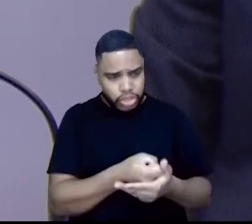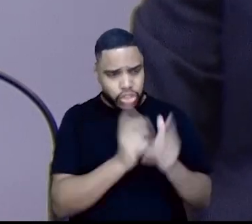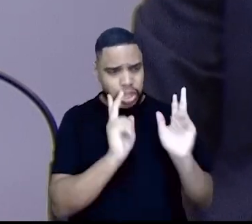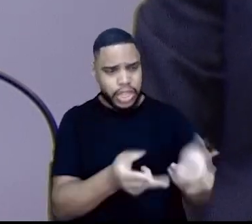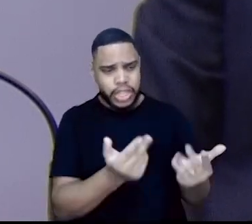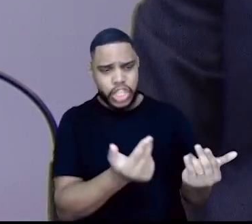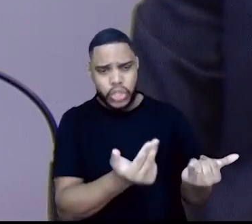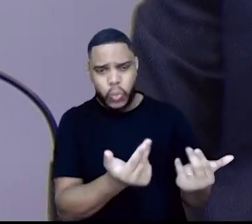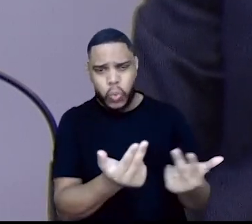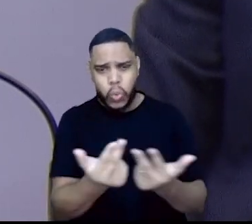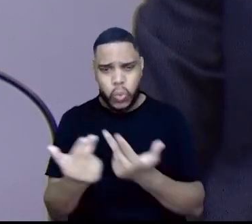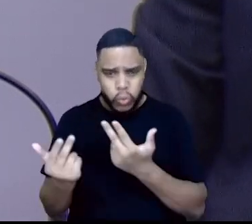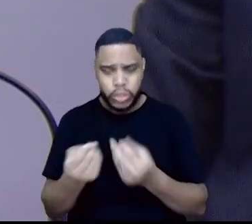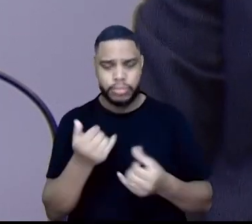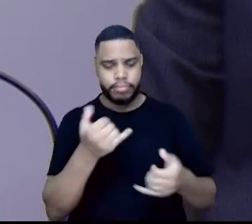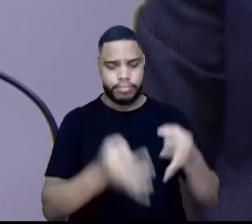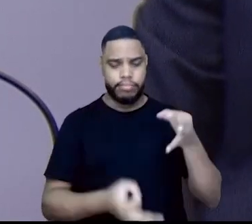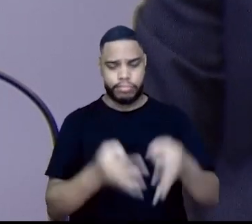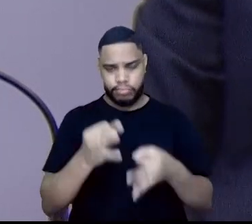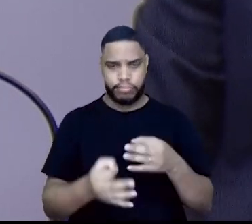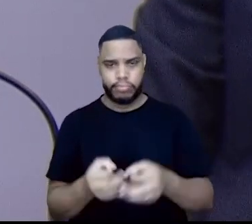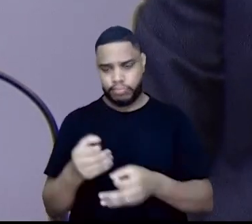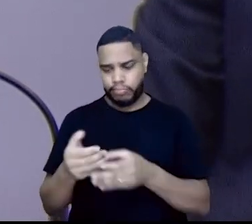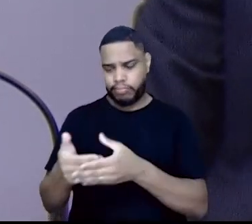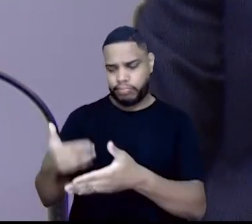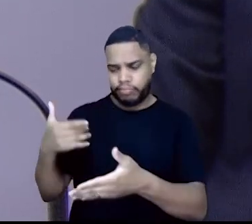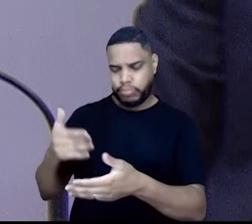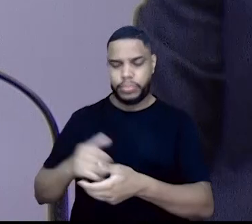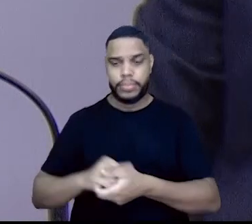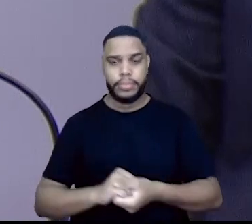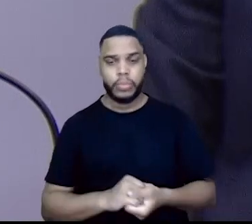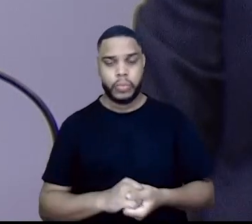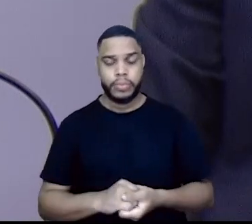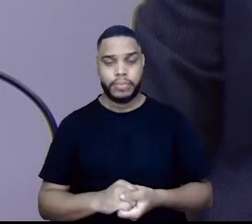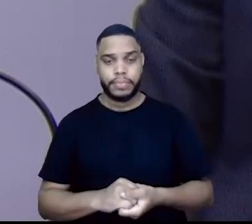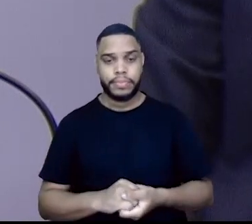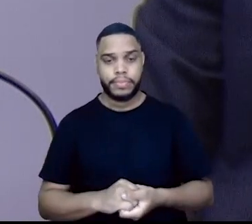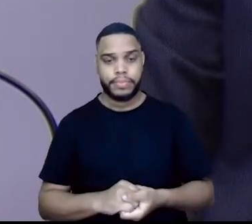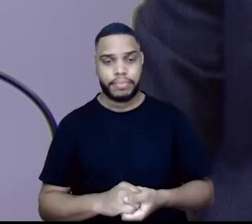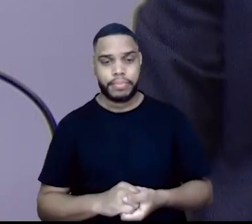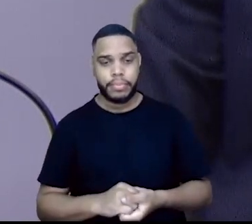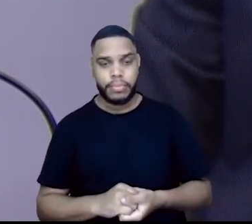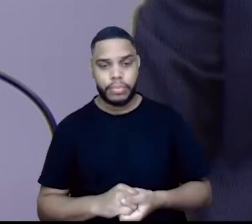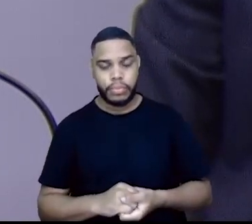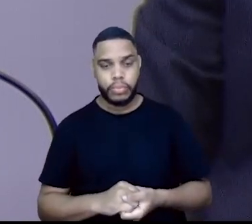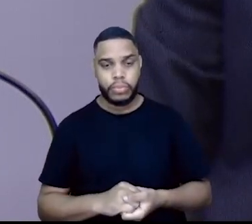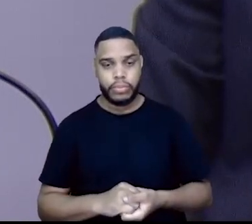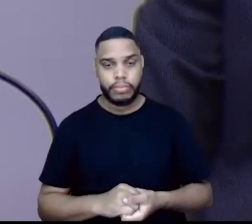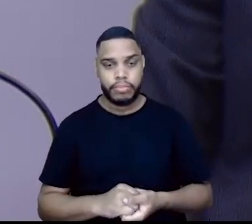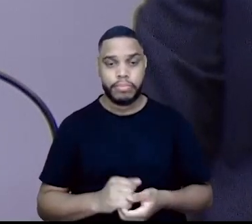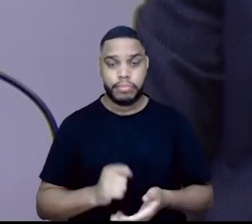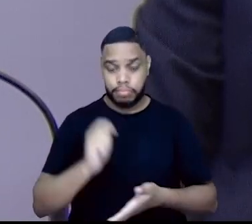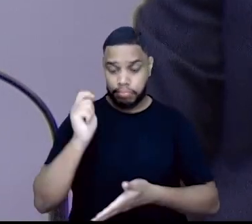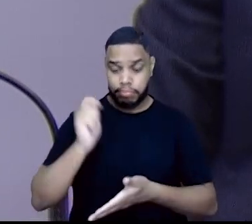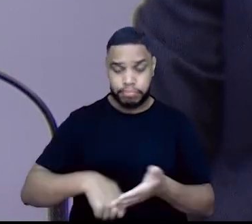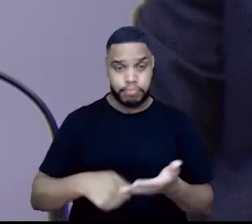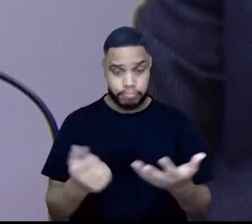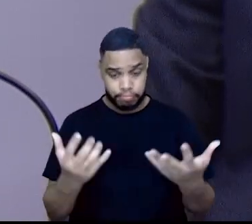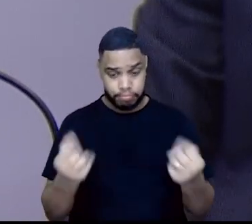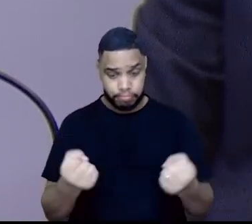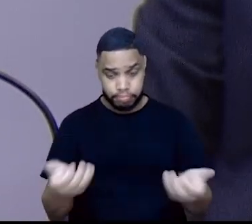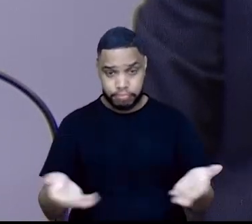à sistemática de julgamento de precedentes qualificados. Em aditivo ao acordo, firmado ainda esse ano, com